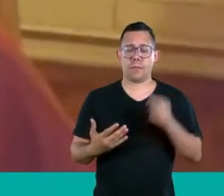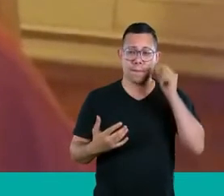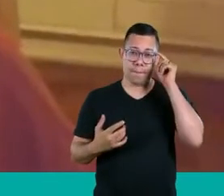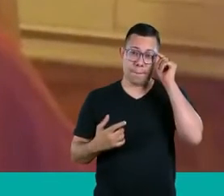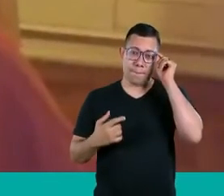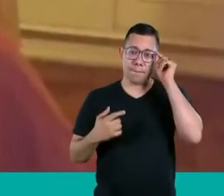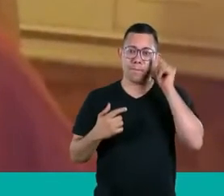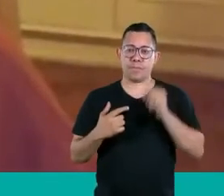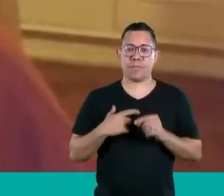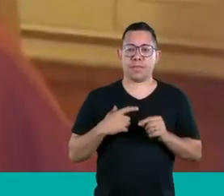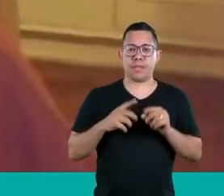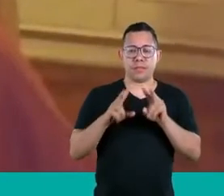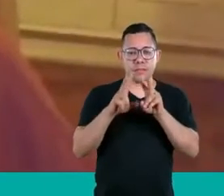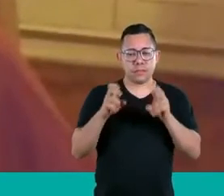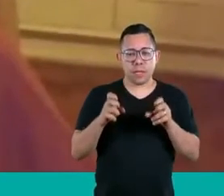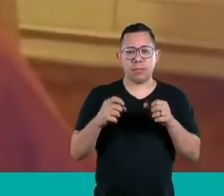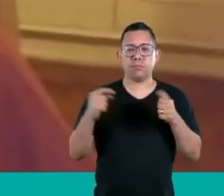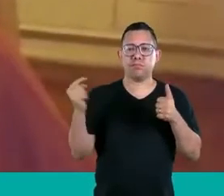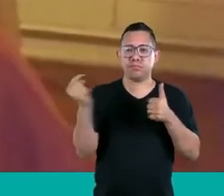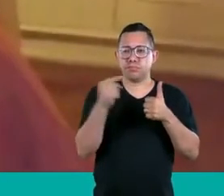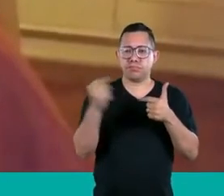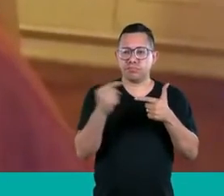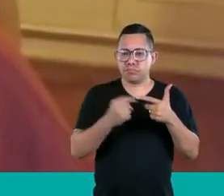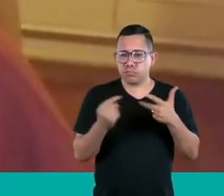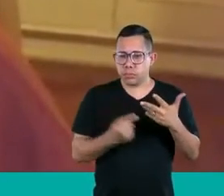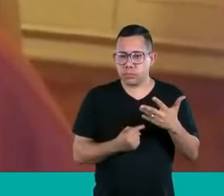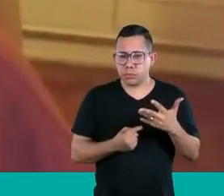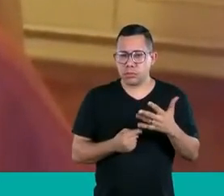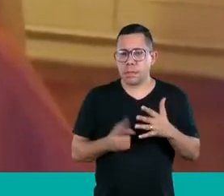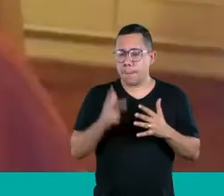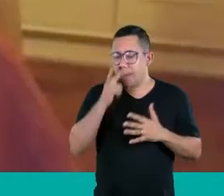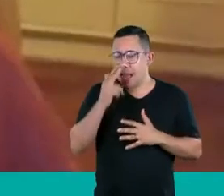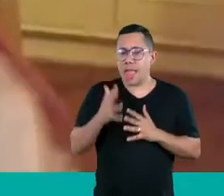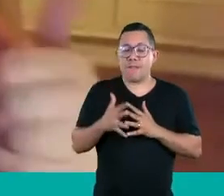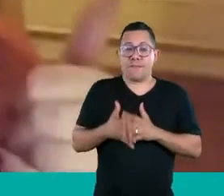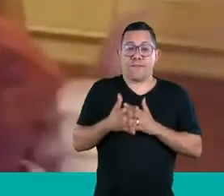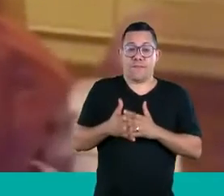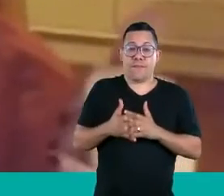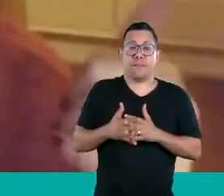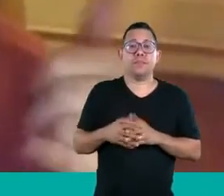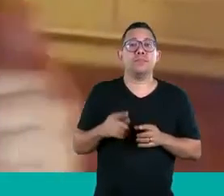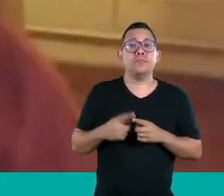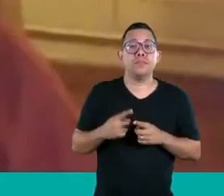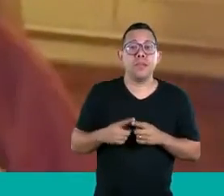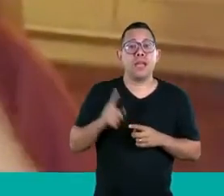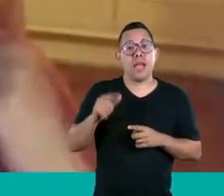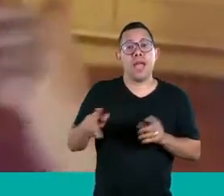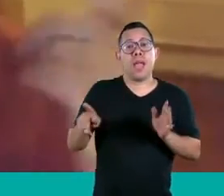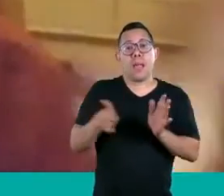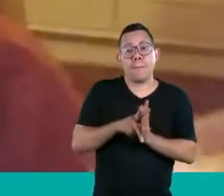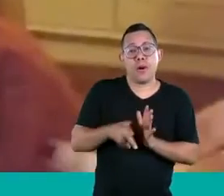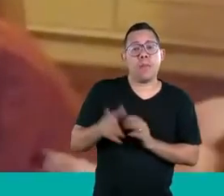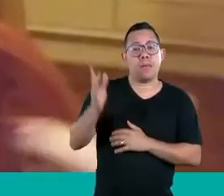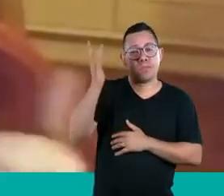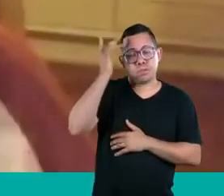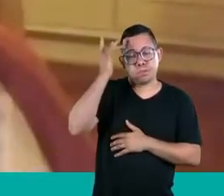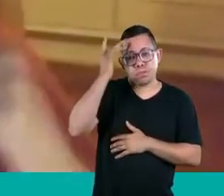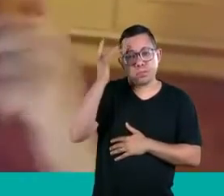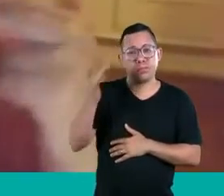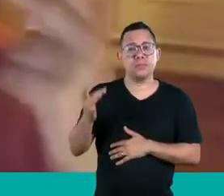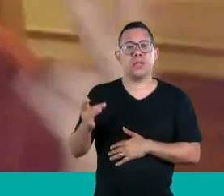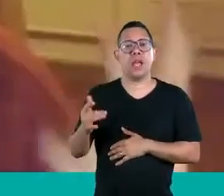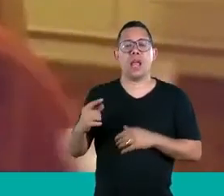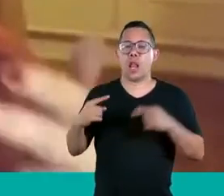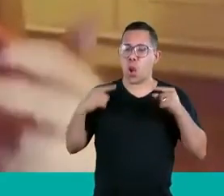é? que Mohan diz que é complexus porque é sapiens da sabedoria, demens